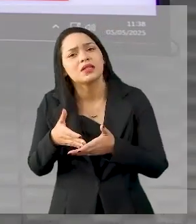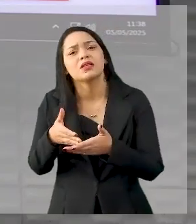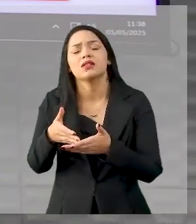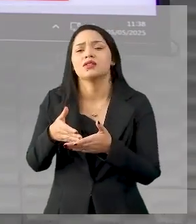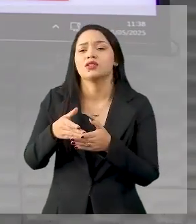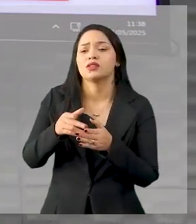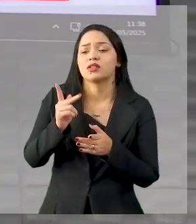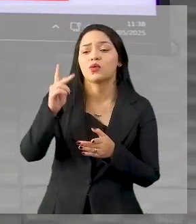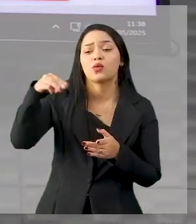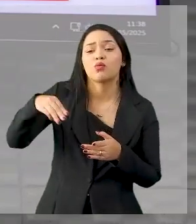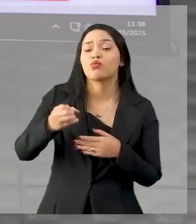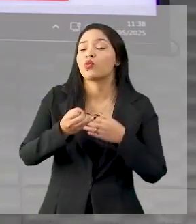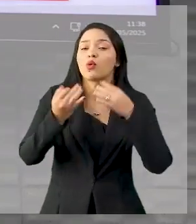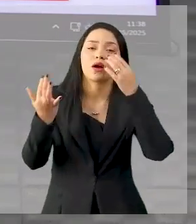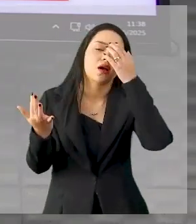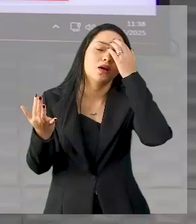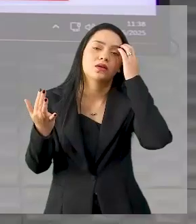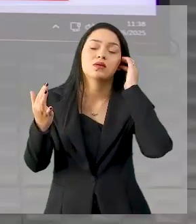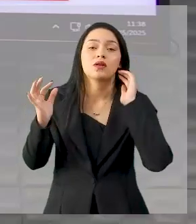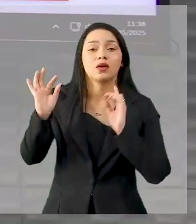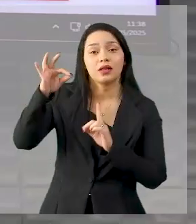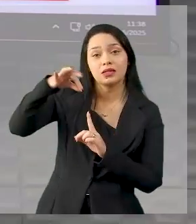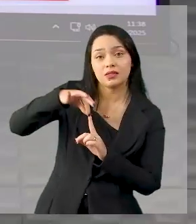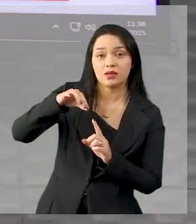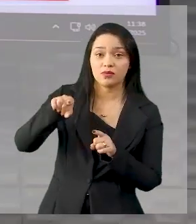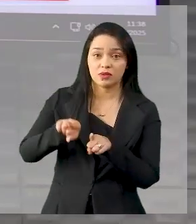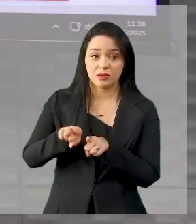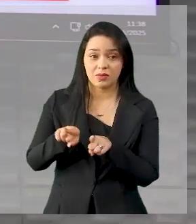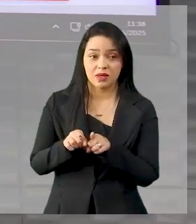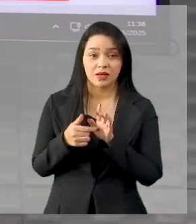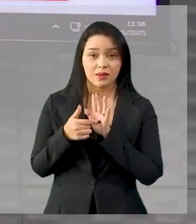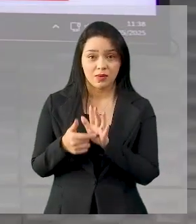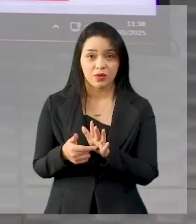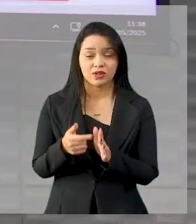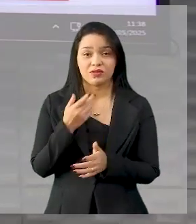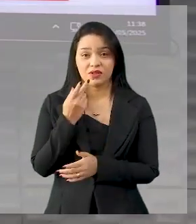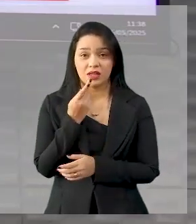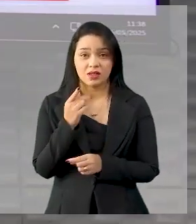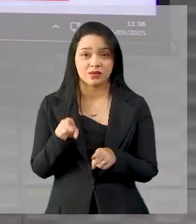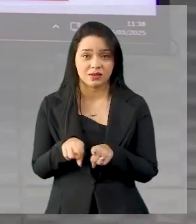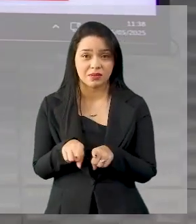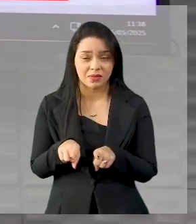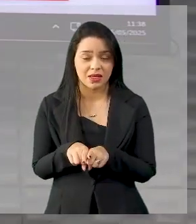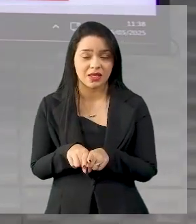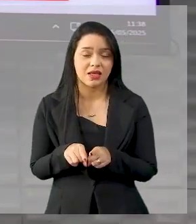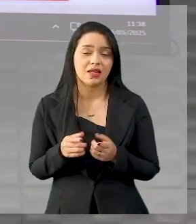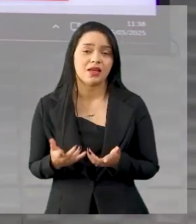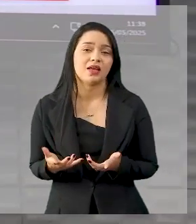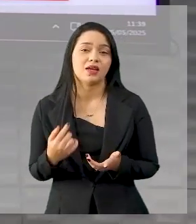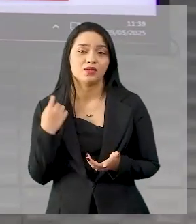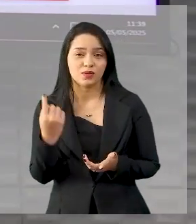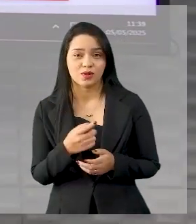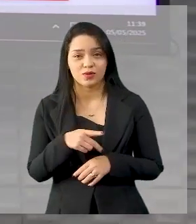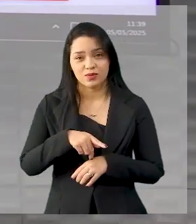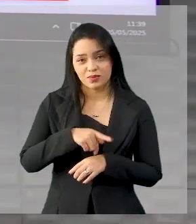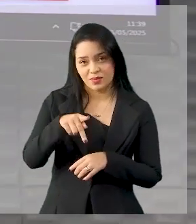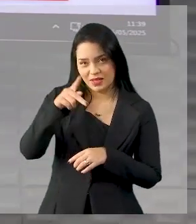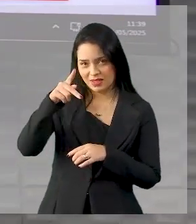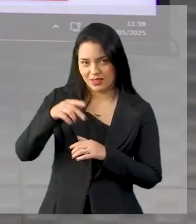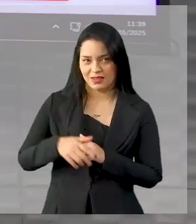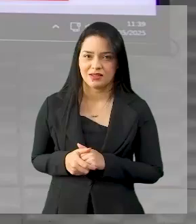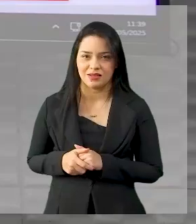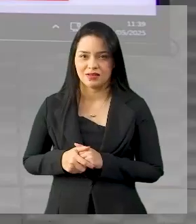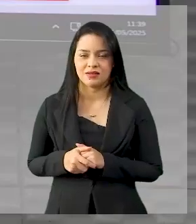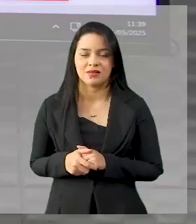território, localização, e obviamente que quando a gente evidencia esses pontos, a gente está falando também sobre as potencialidades do nosso país, belezinha?